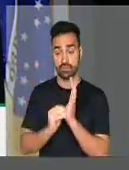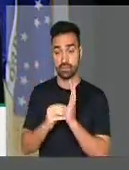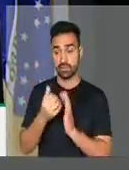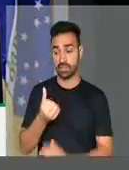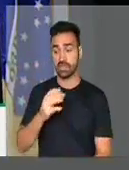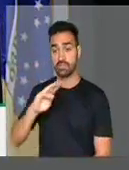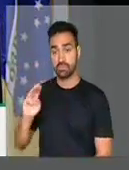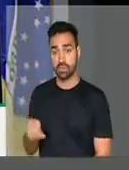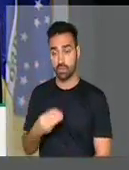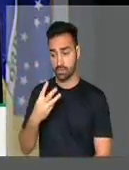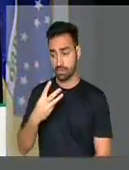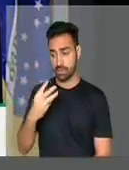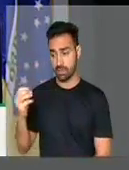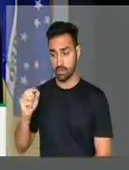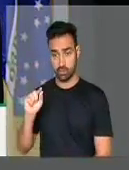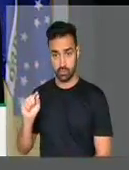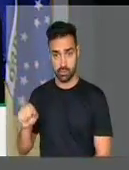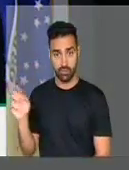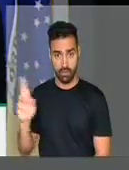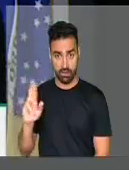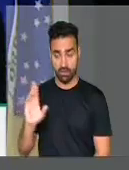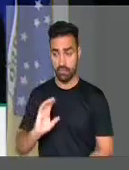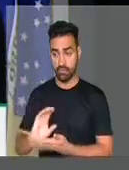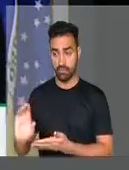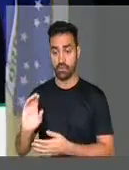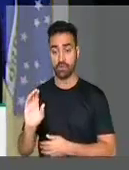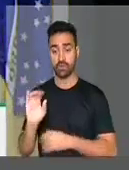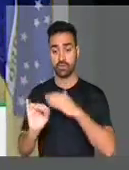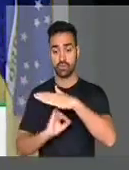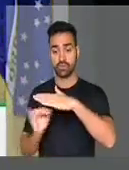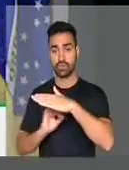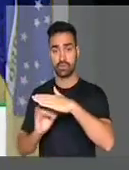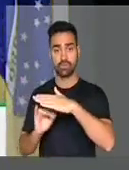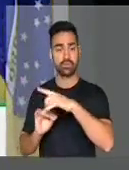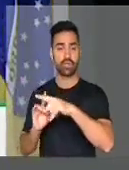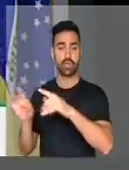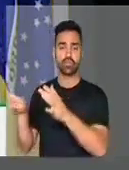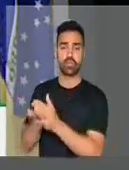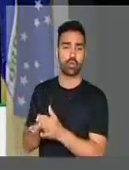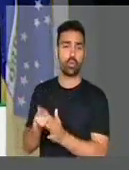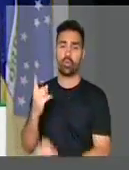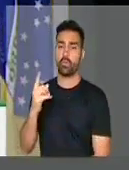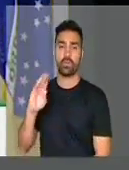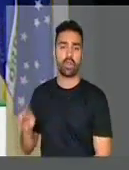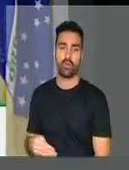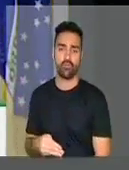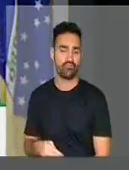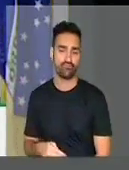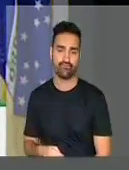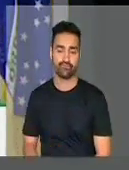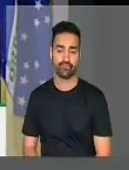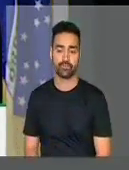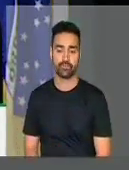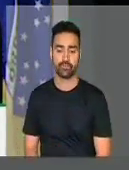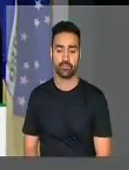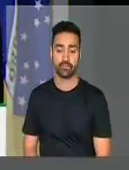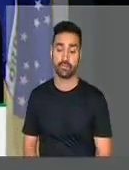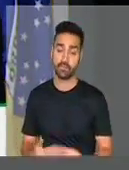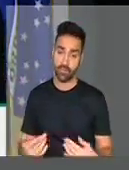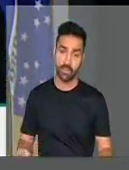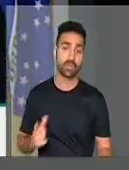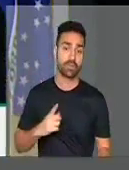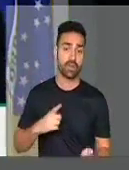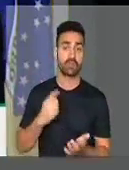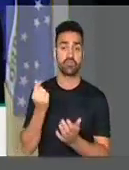300 mil repassados por conta dessa instituição, nem 1 milhão foi repassado. Ou seja, está havendo